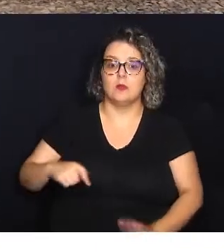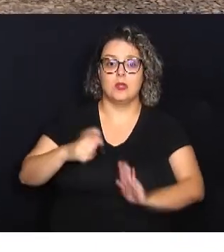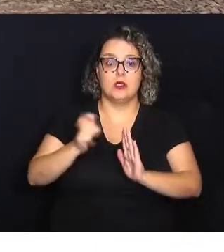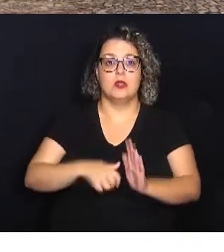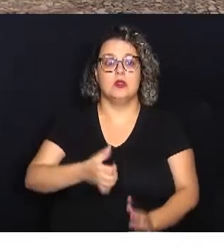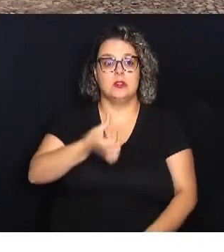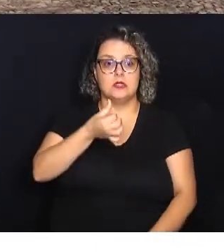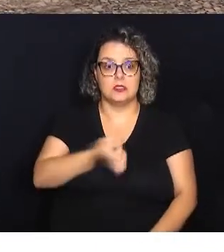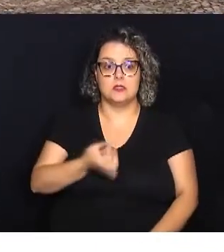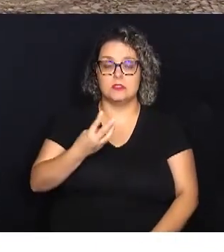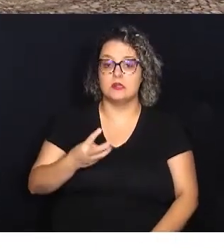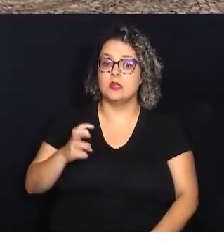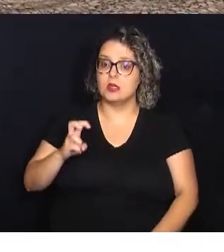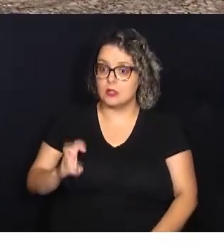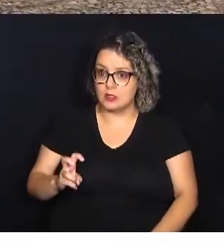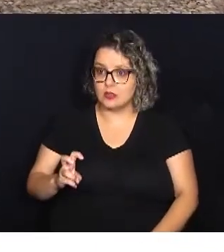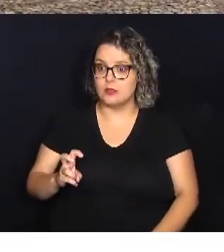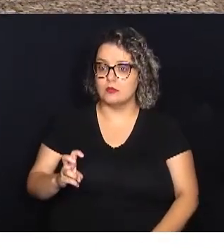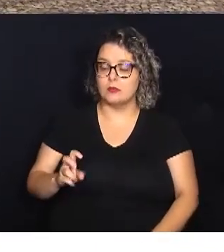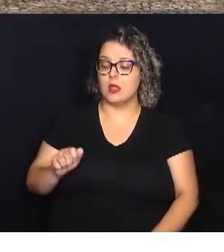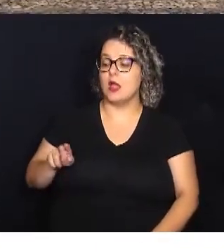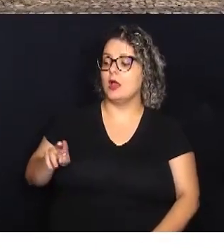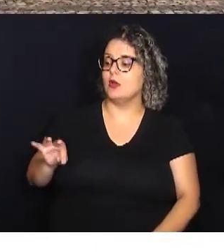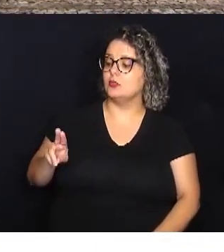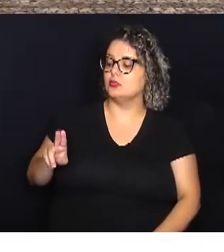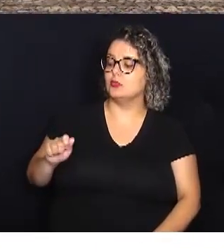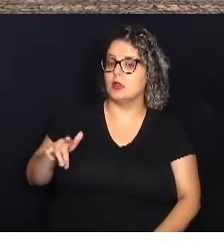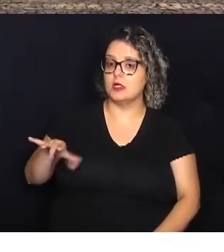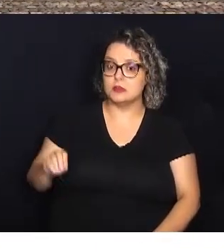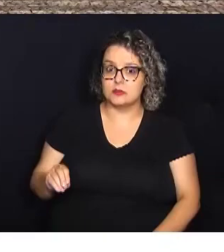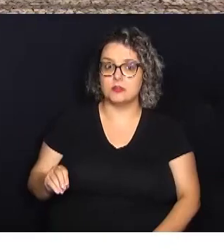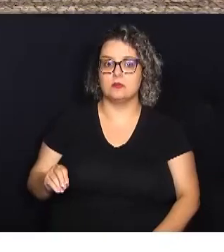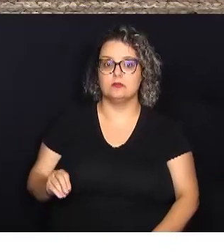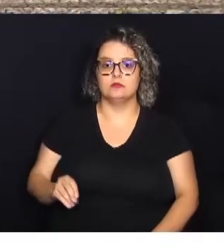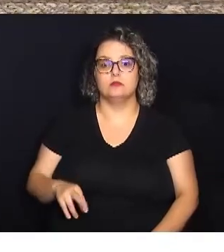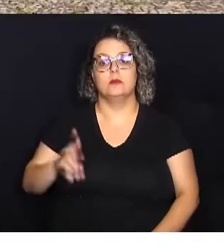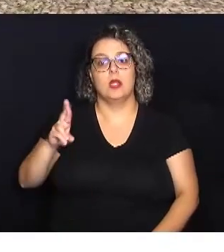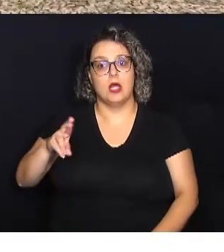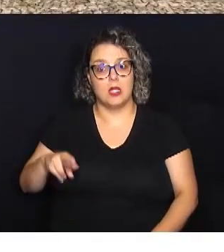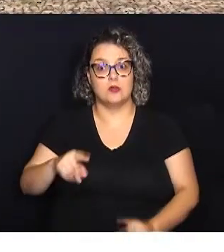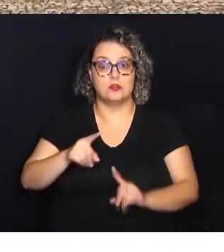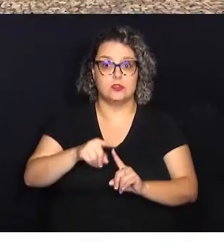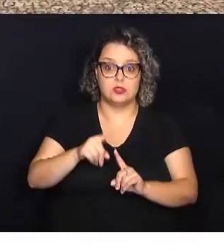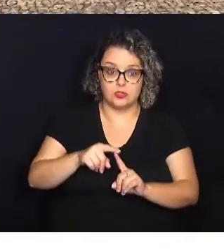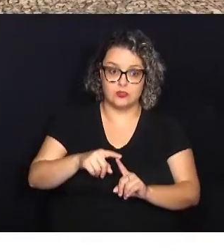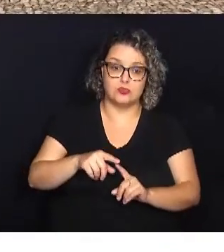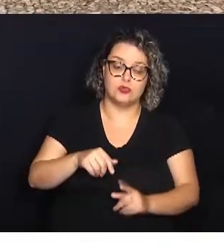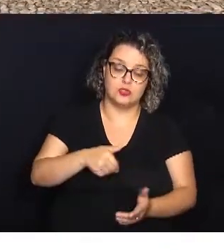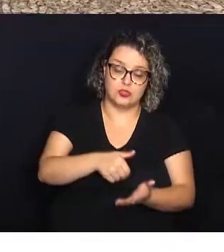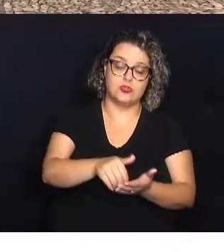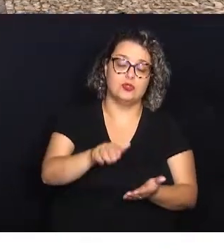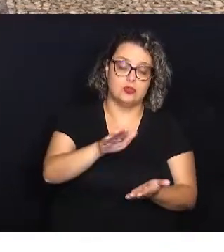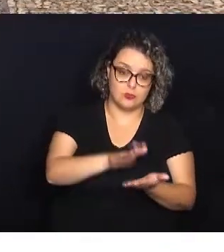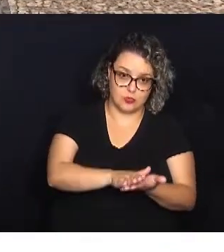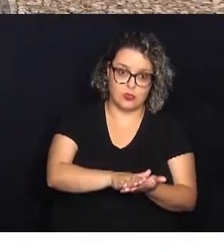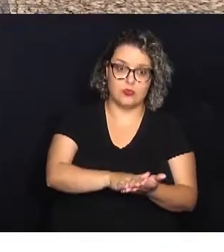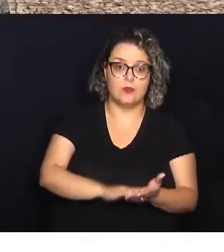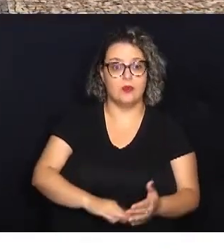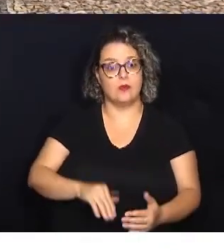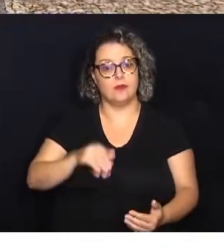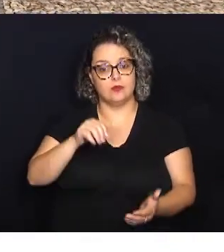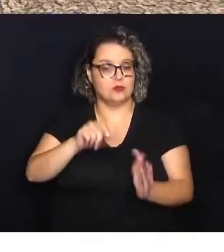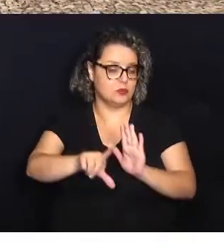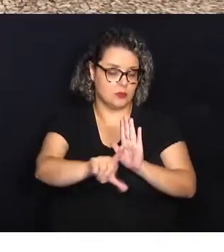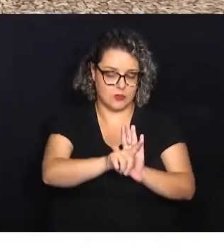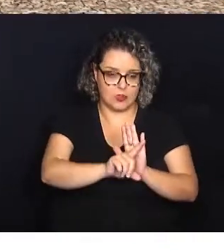indec registrou 635 autuações emitidas devido a este tipo de infração